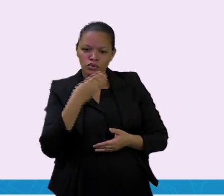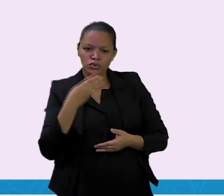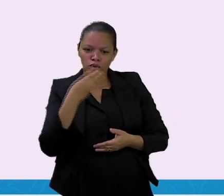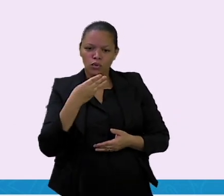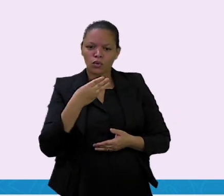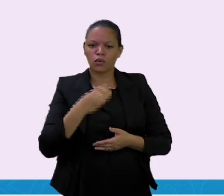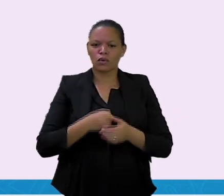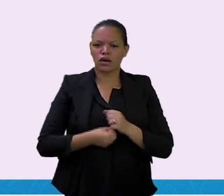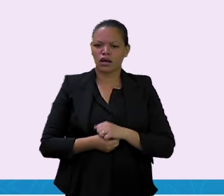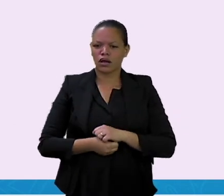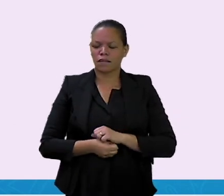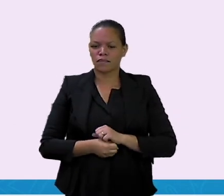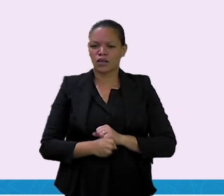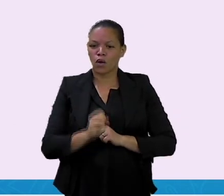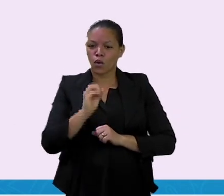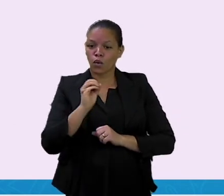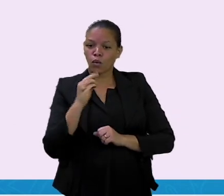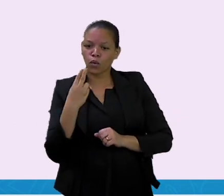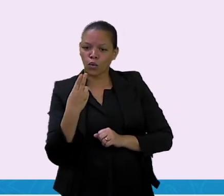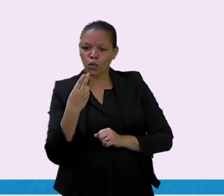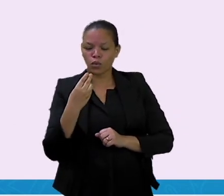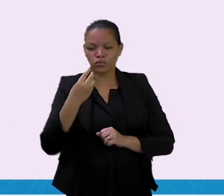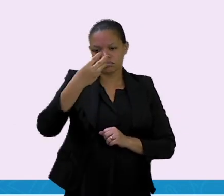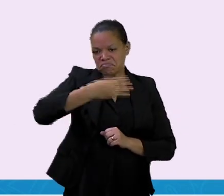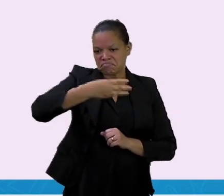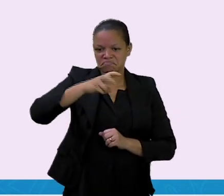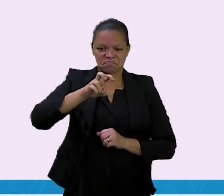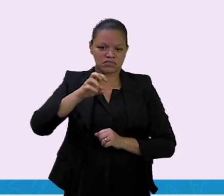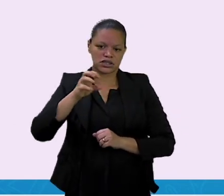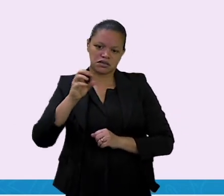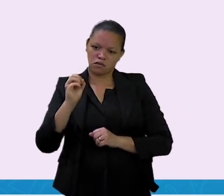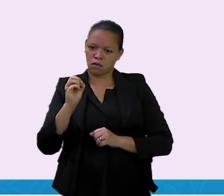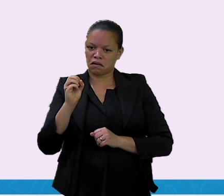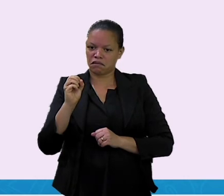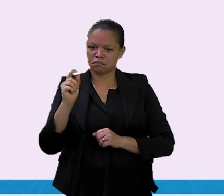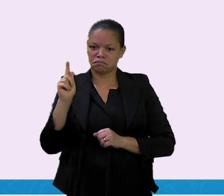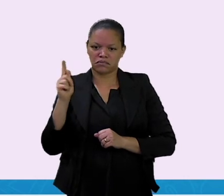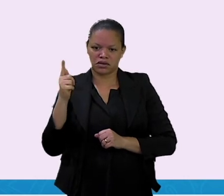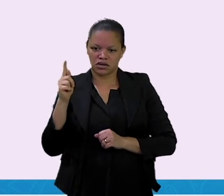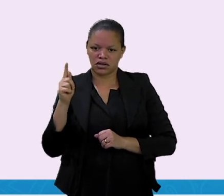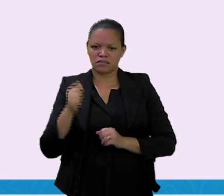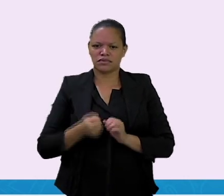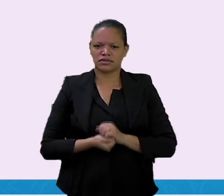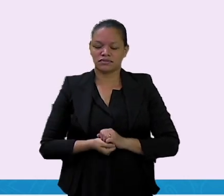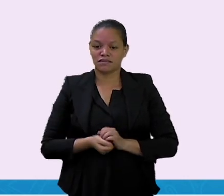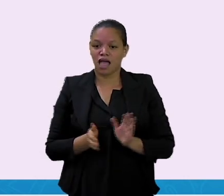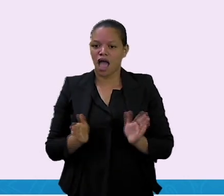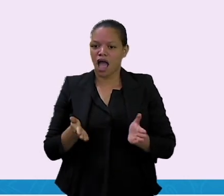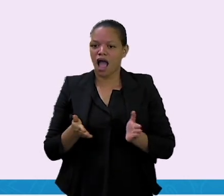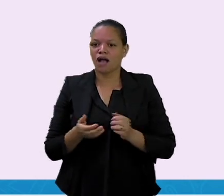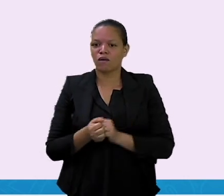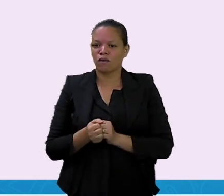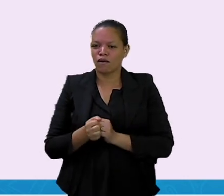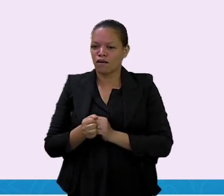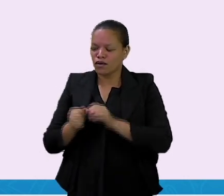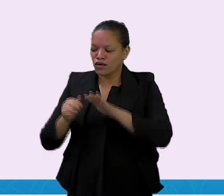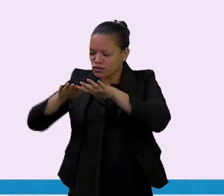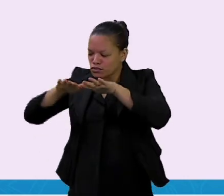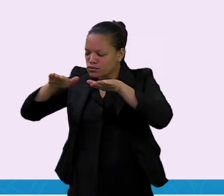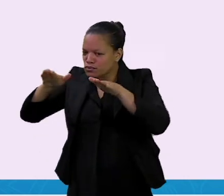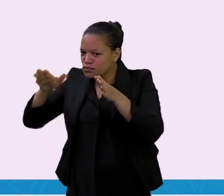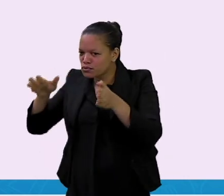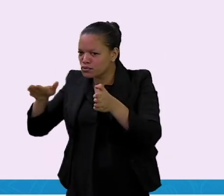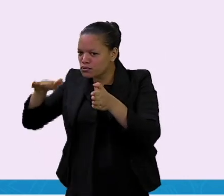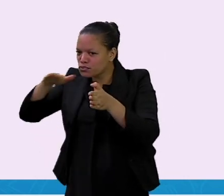a somatória, 350 gramas. Já na cobertura, também vamos seguir aqui o mesmo processo,